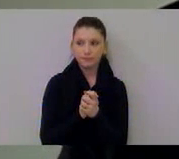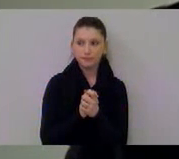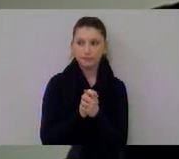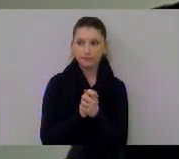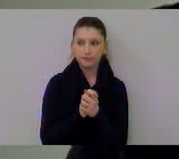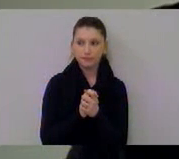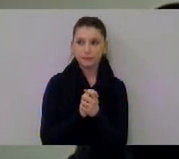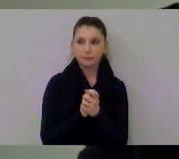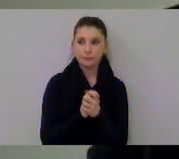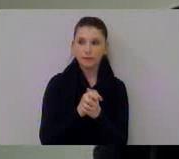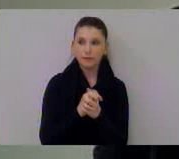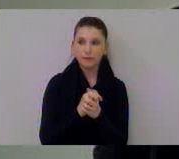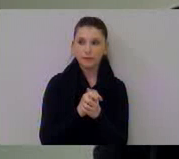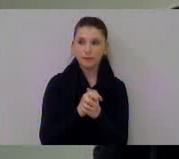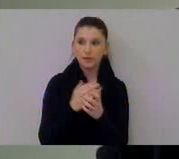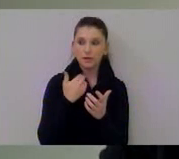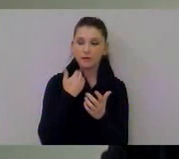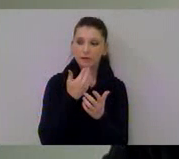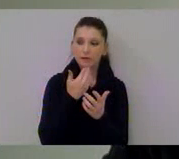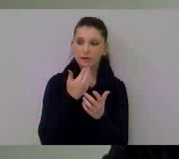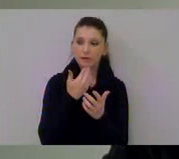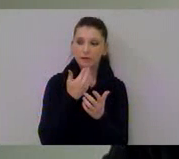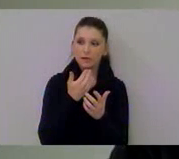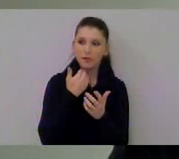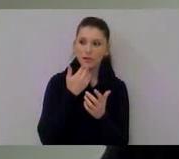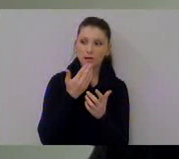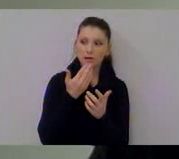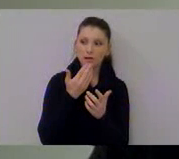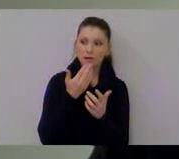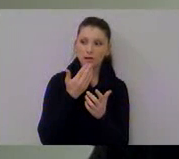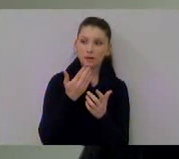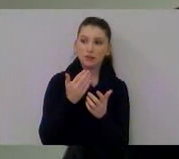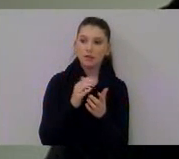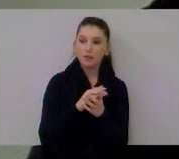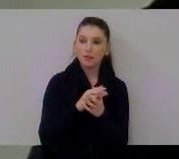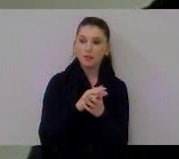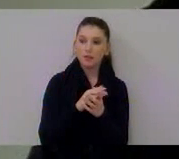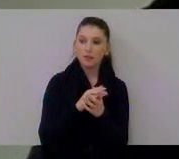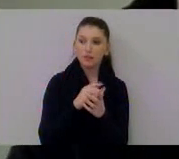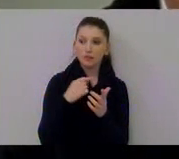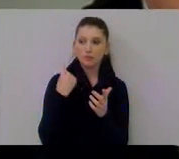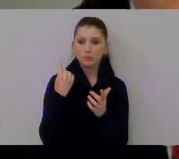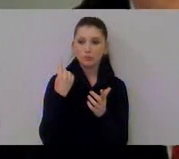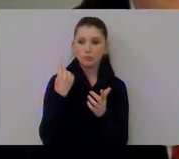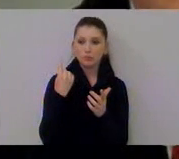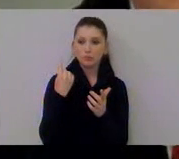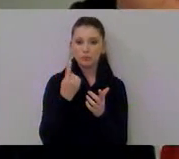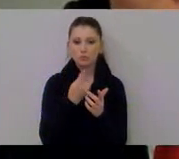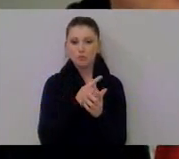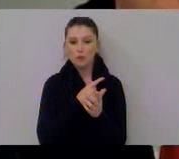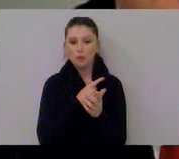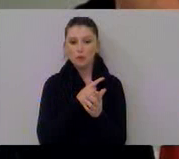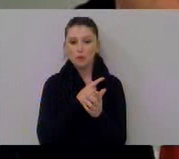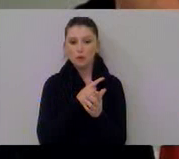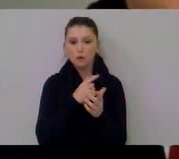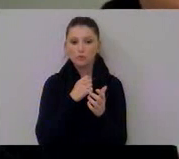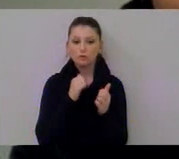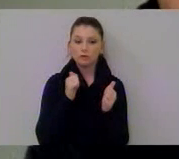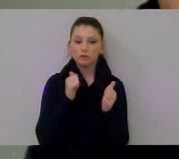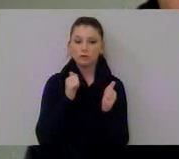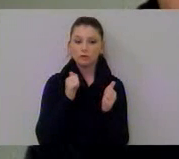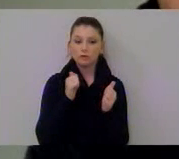Dizer que se nós percorrermos os demais bairros de